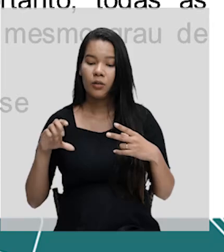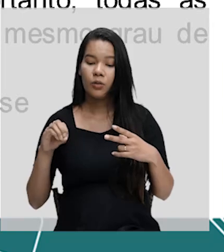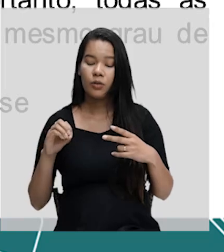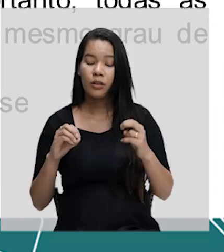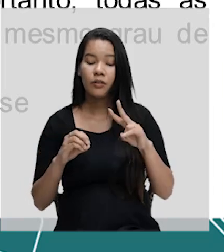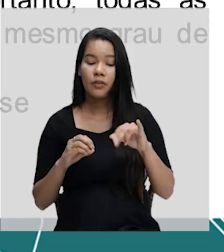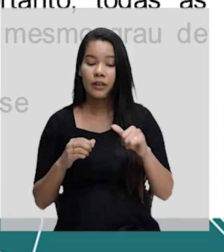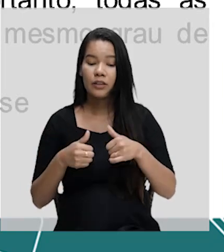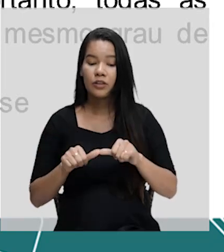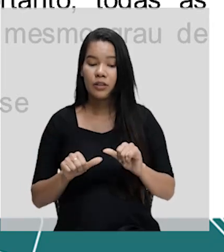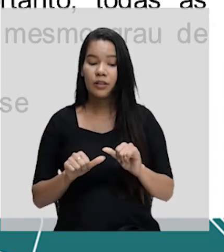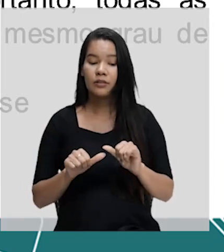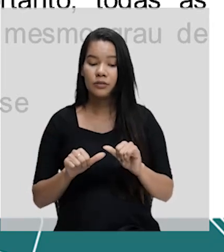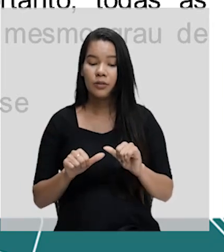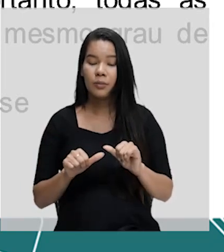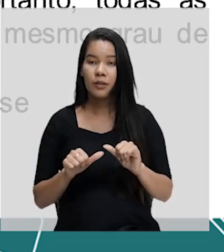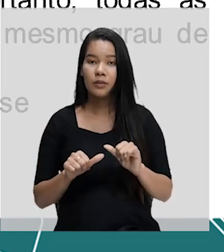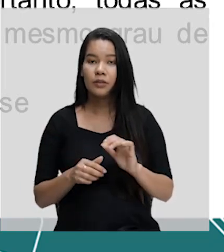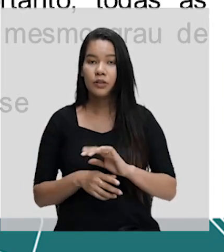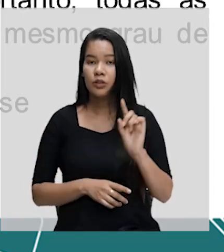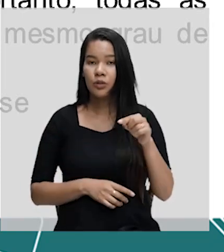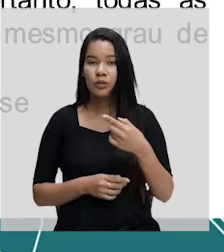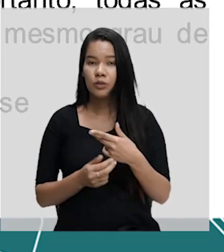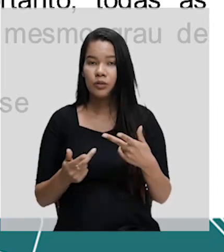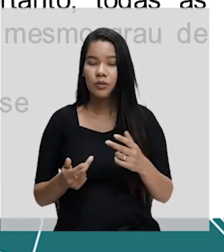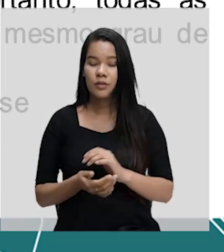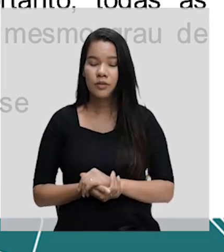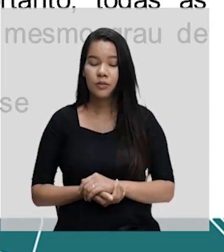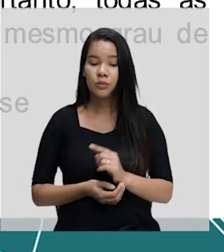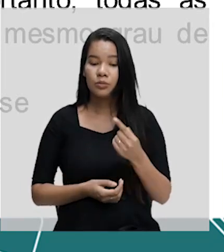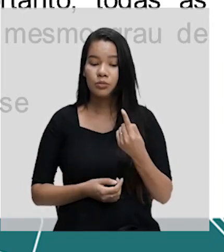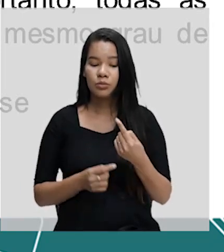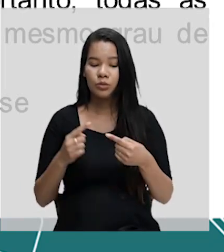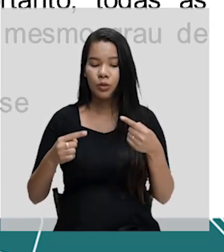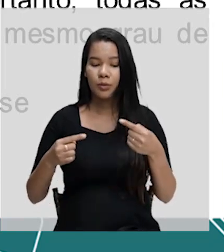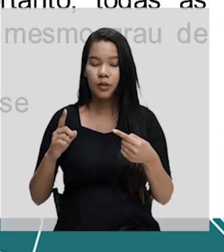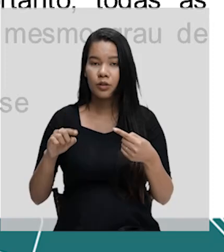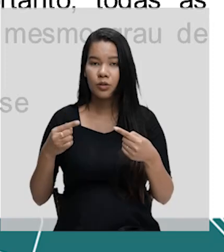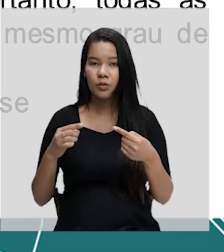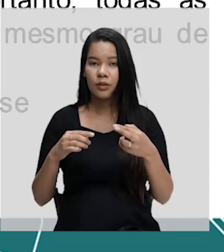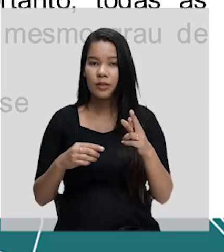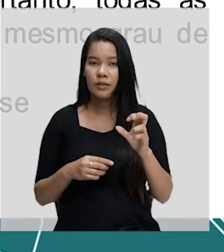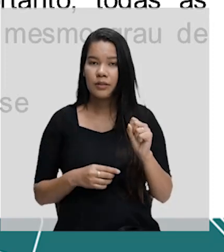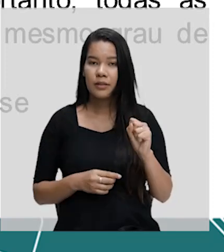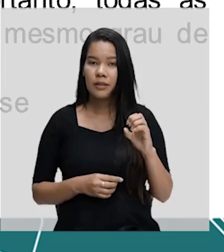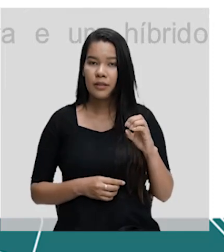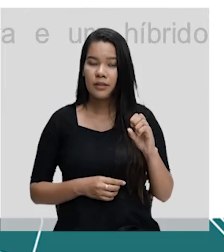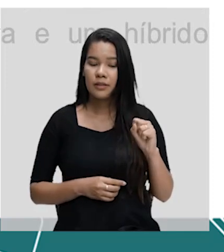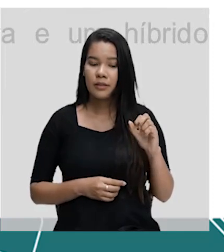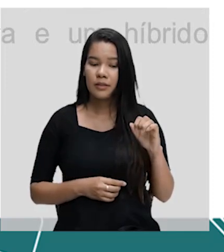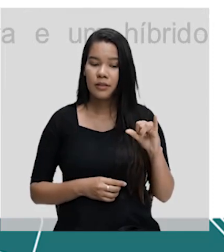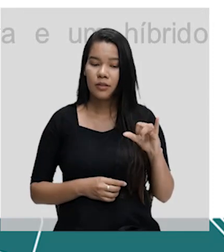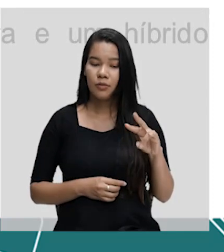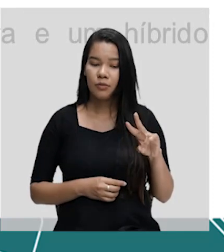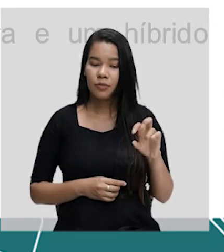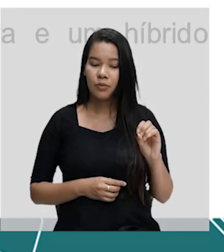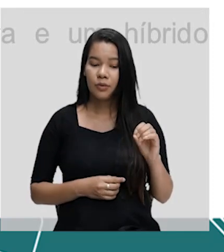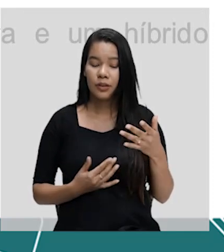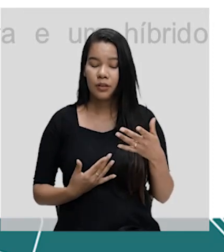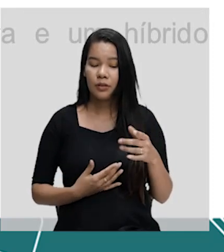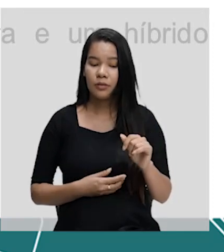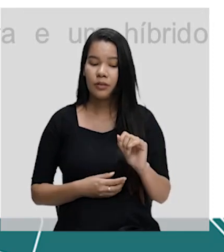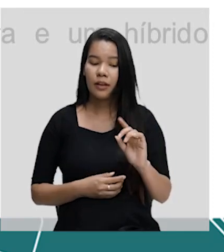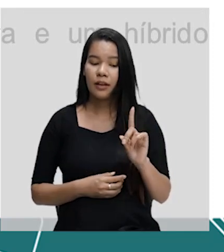de heterozigoto, um alelo dominante e um alelo recessivo, tá? Então, alternativa falsa. Próxima